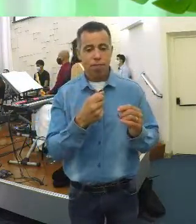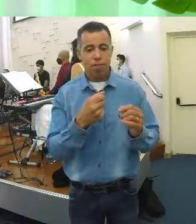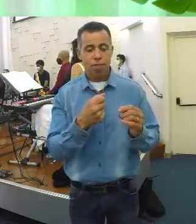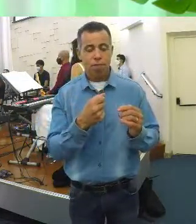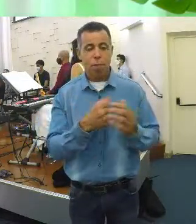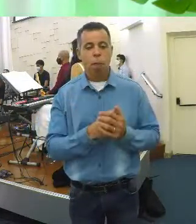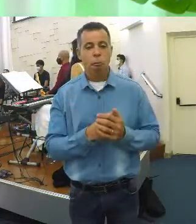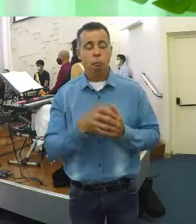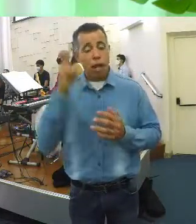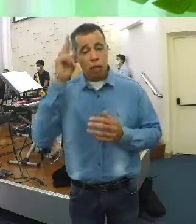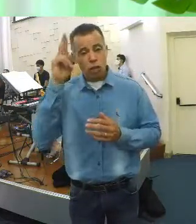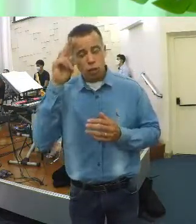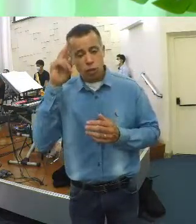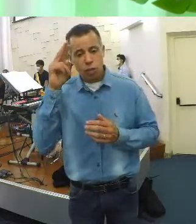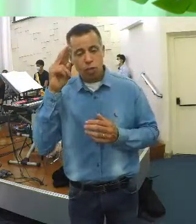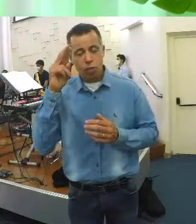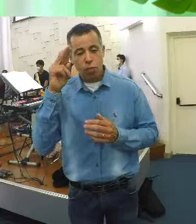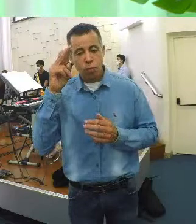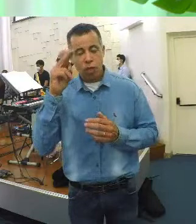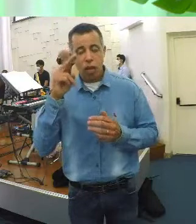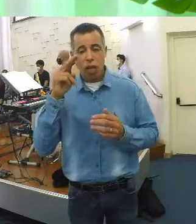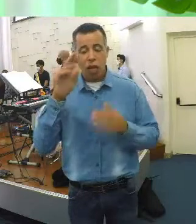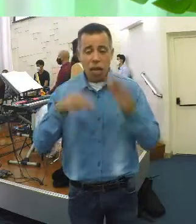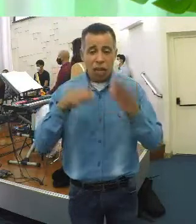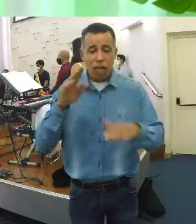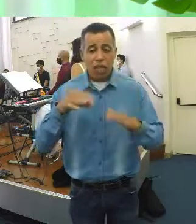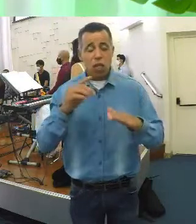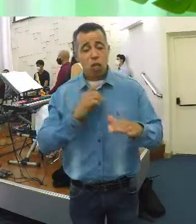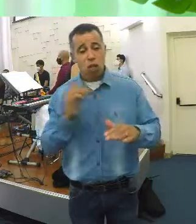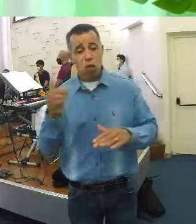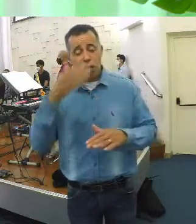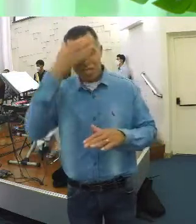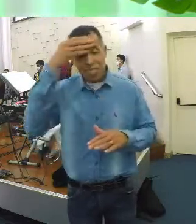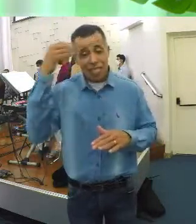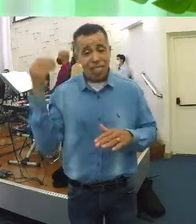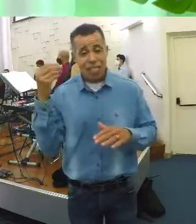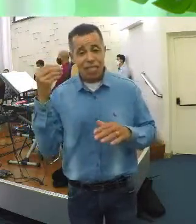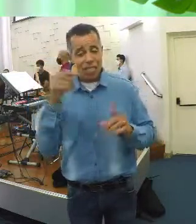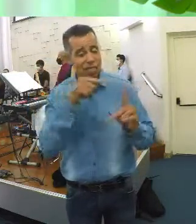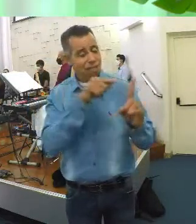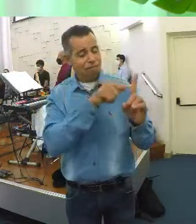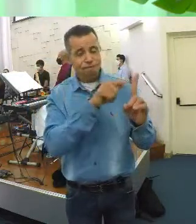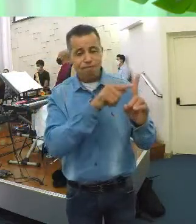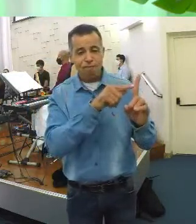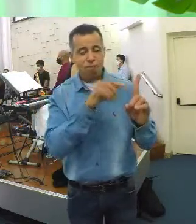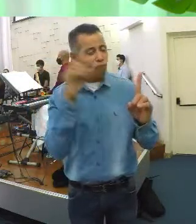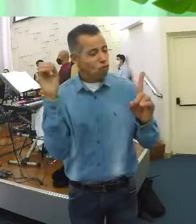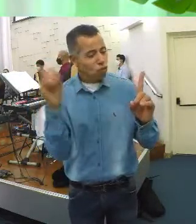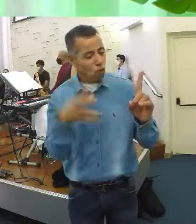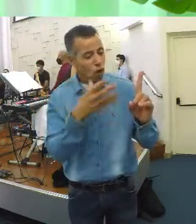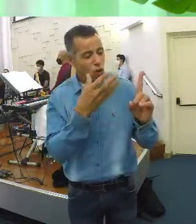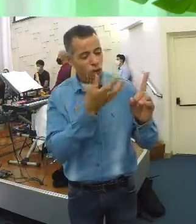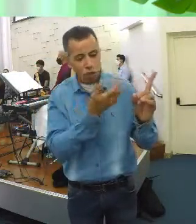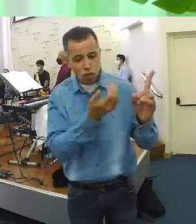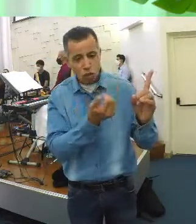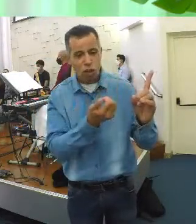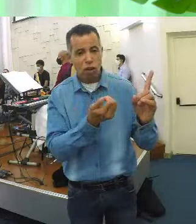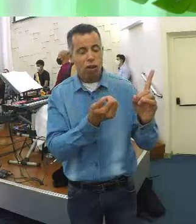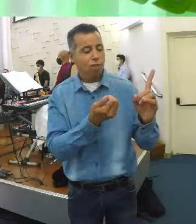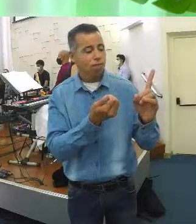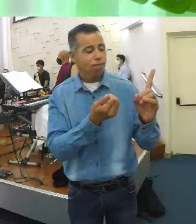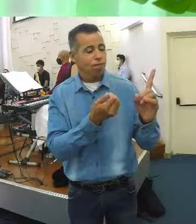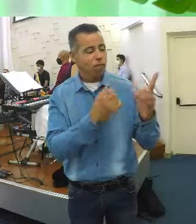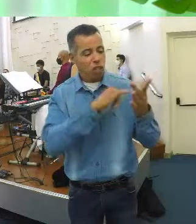bíblica, esquecemos, irmãos, o aperto daquela menina nova Maria, a angústia de